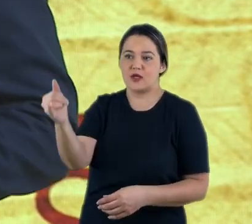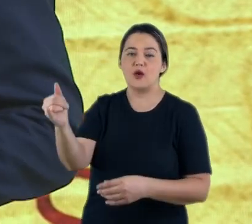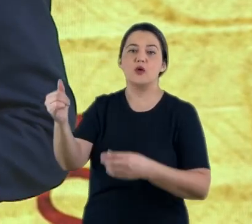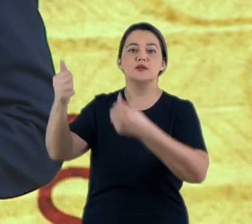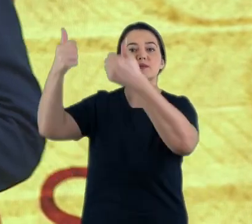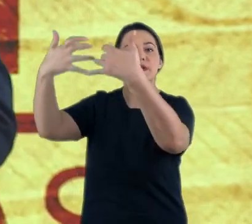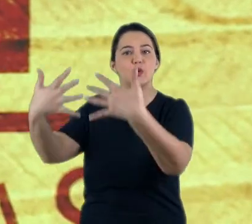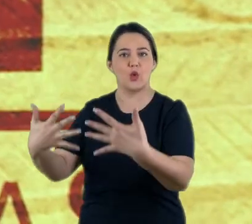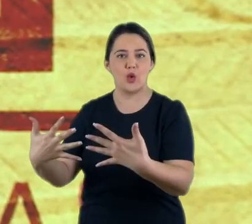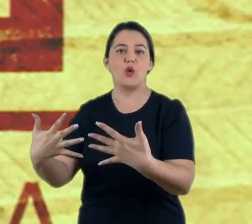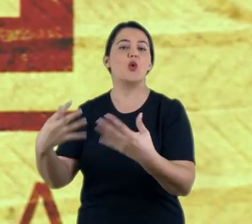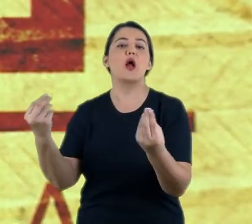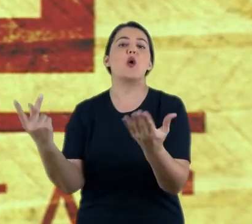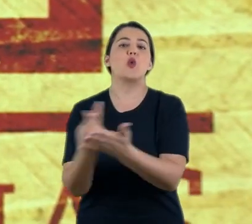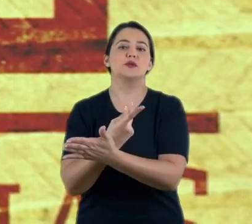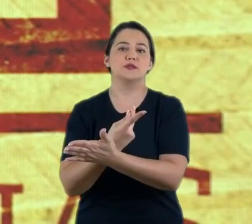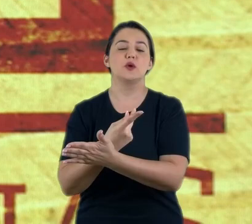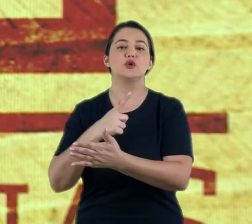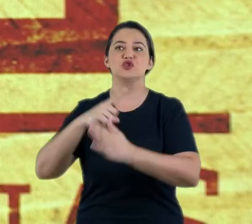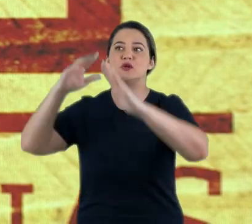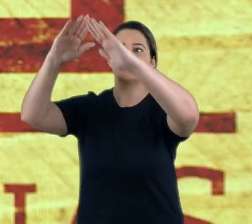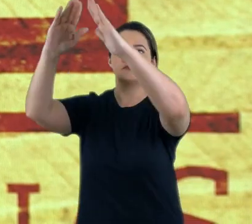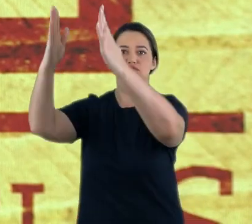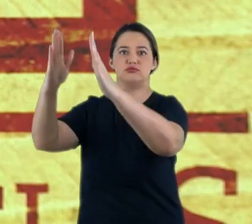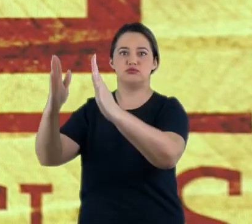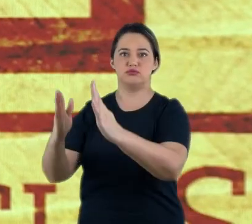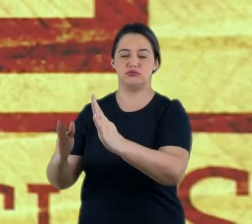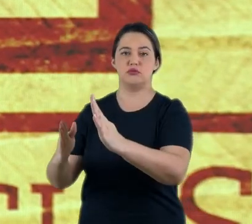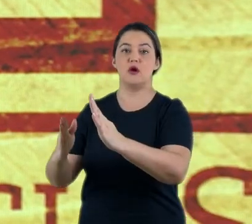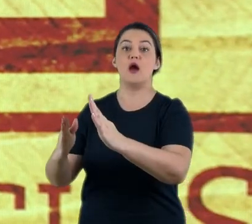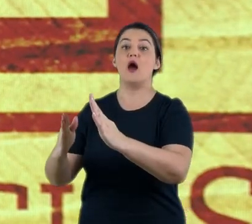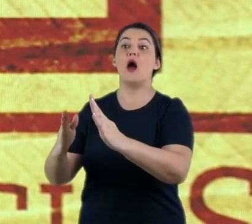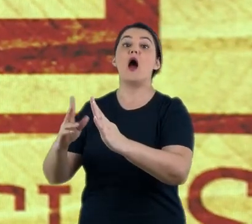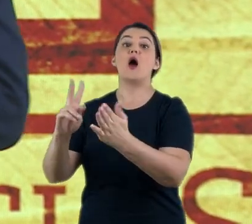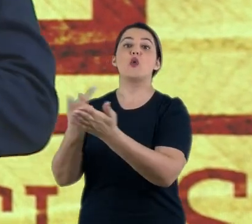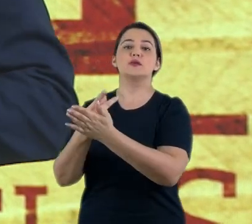foi cortada de uma montanha sem auxílio de mãos. A pedra